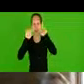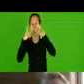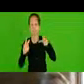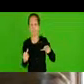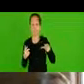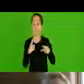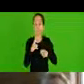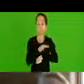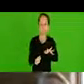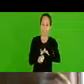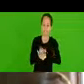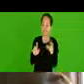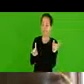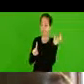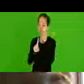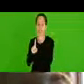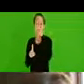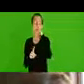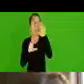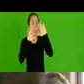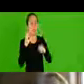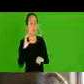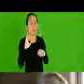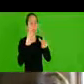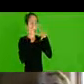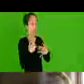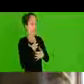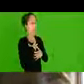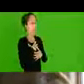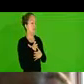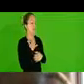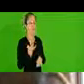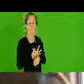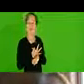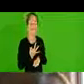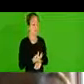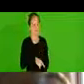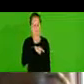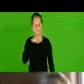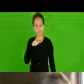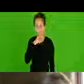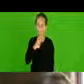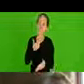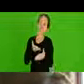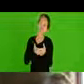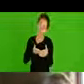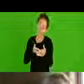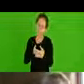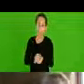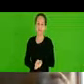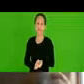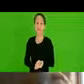As ciências humanas não dariam conta. Então, eu precisava compreender e aí um outro esforço do pesquisador.